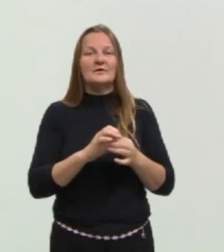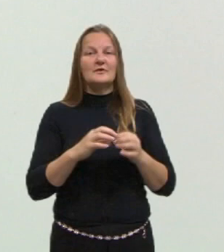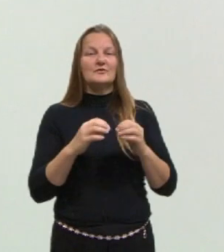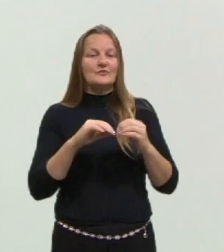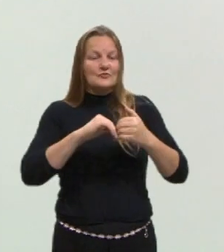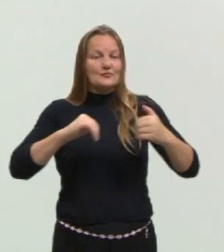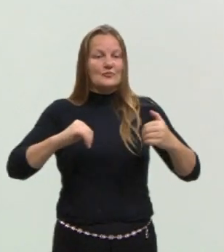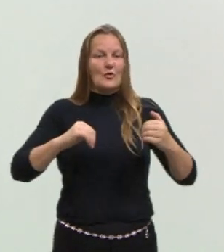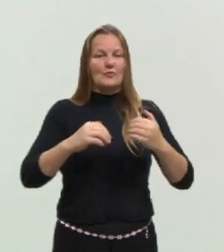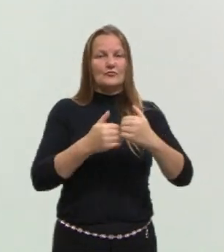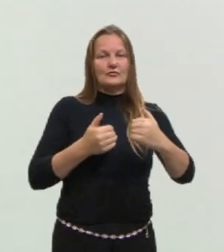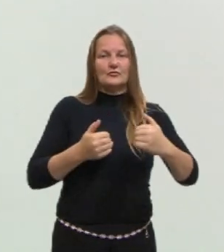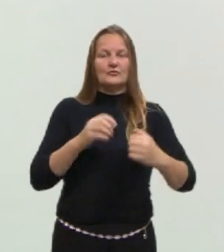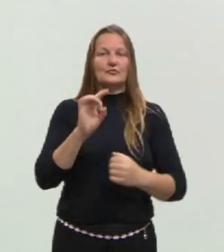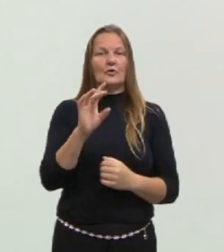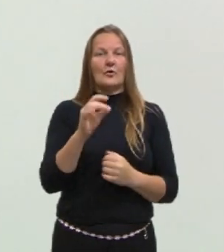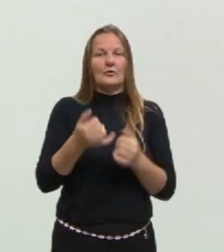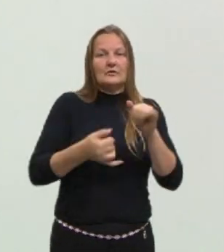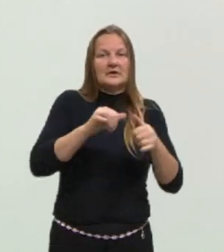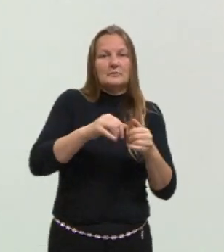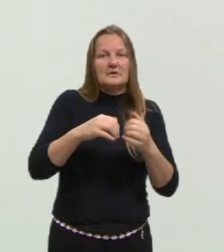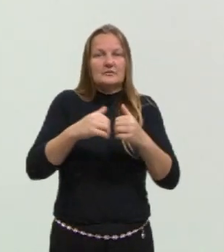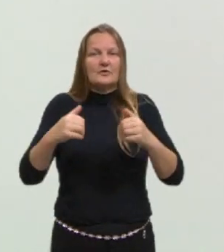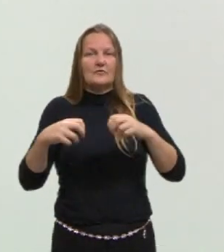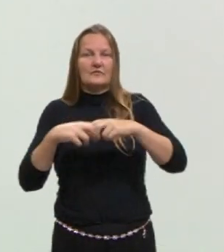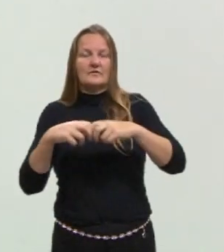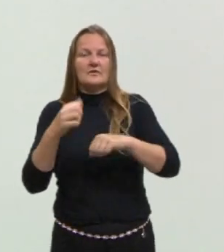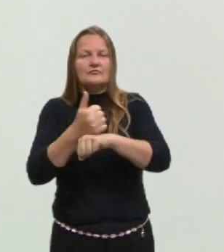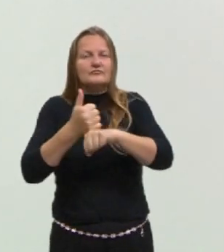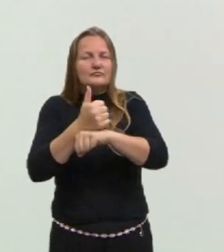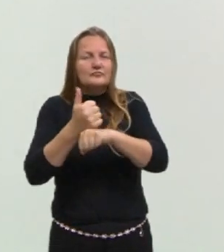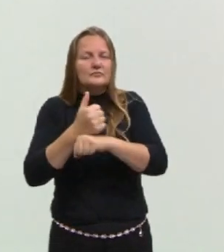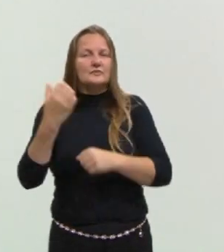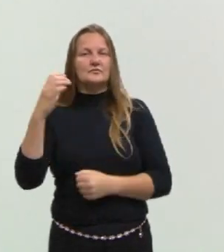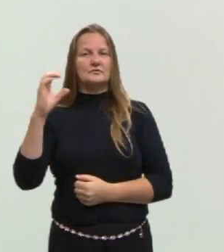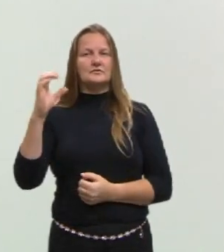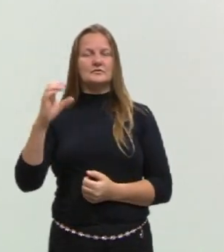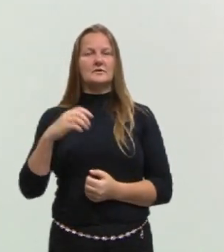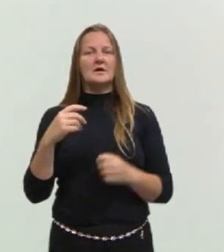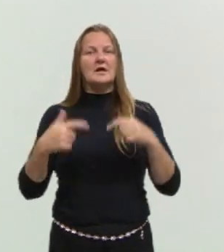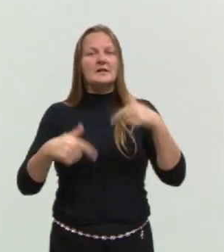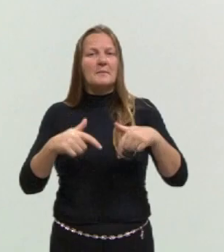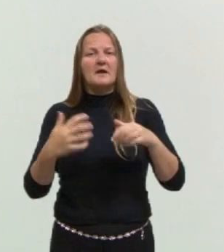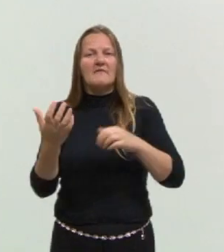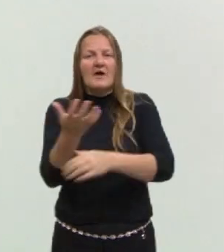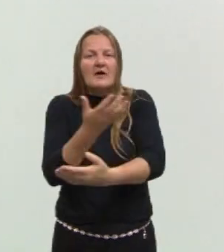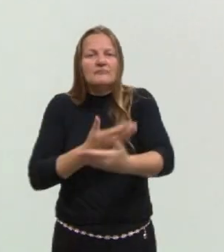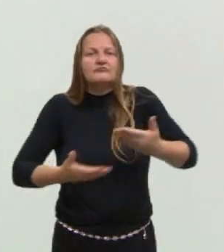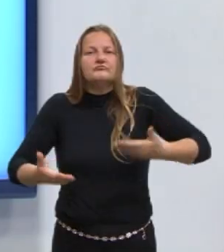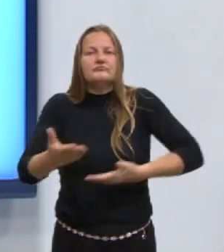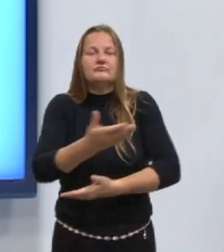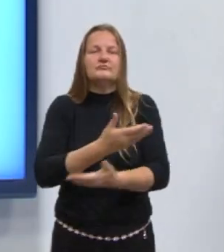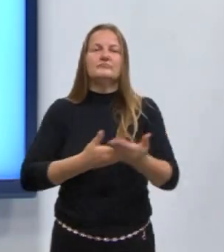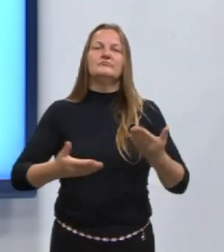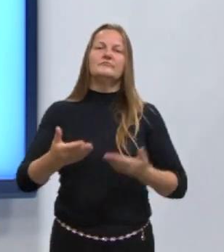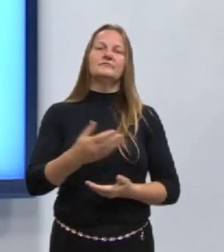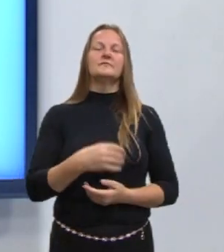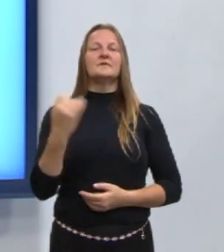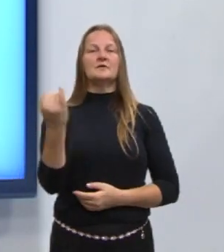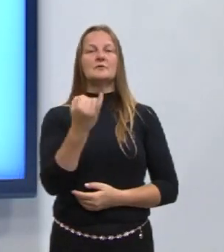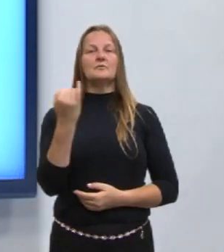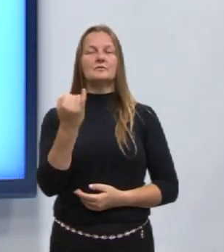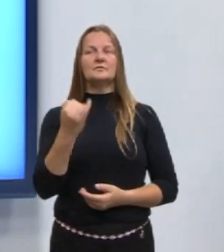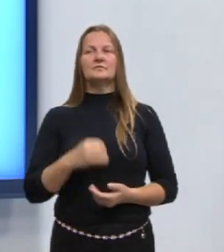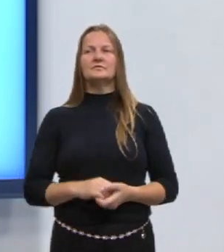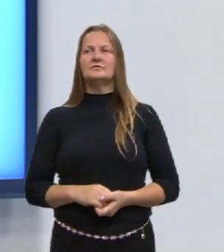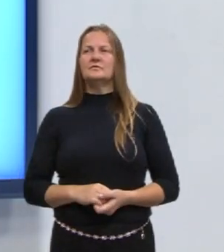eram exclusivamente químicos, físicos, os grandes cientistas, né? Sim. Eles trabalhavam em várias áreas. É importante isso que a Camila está